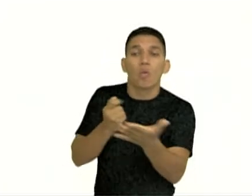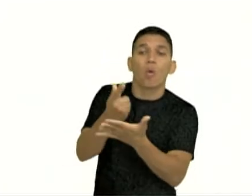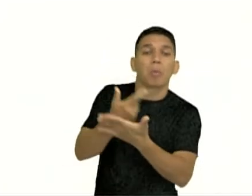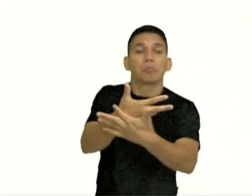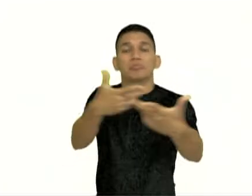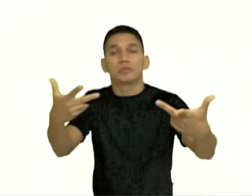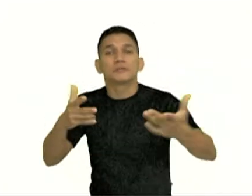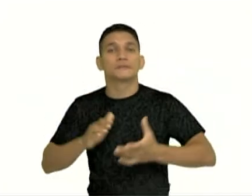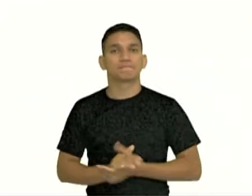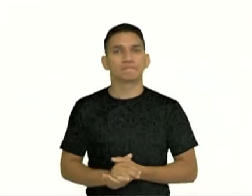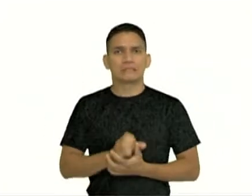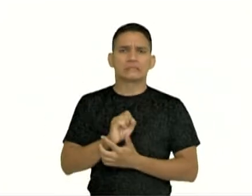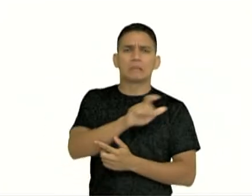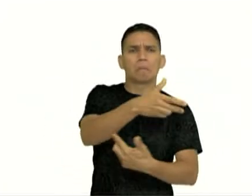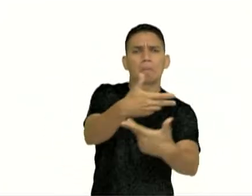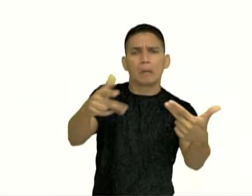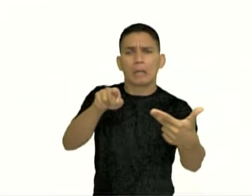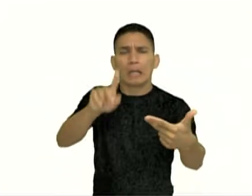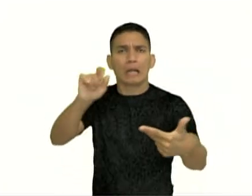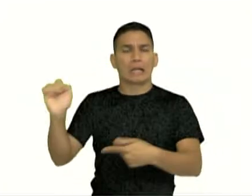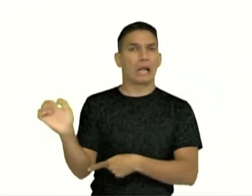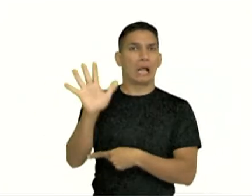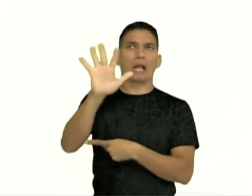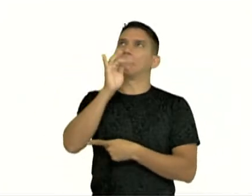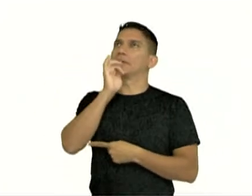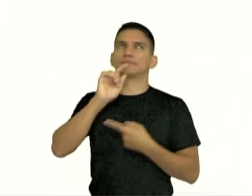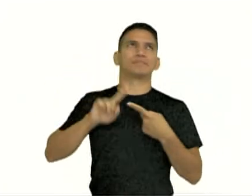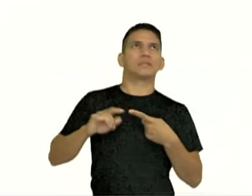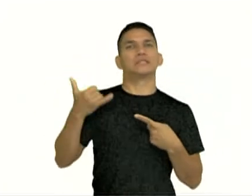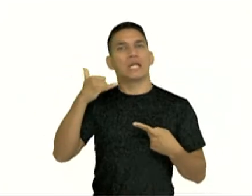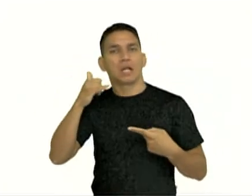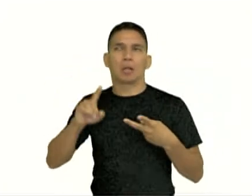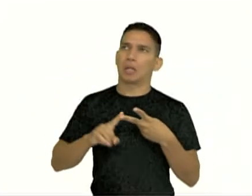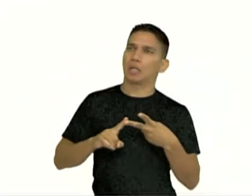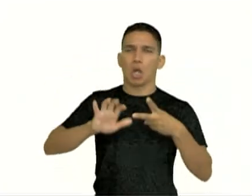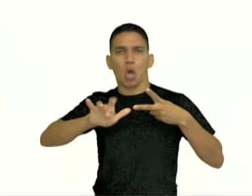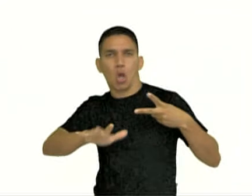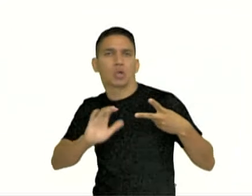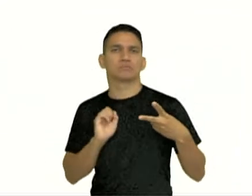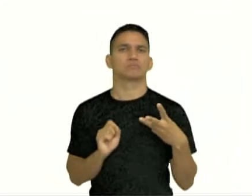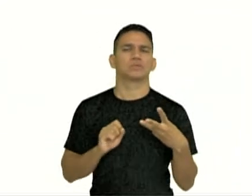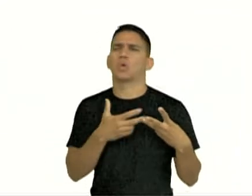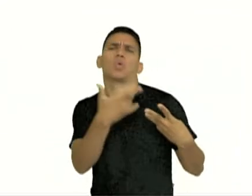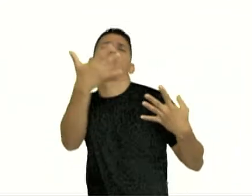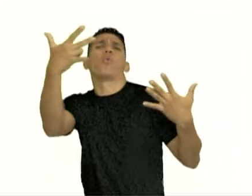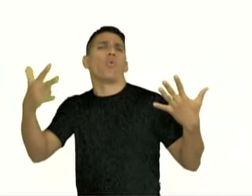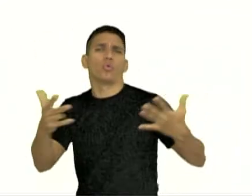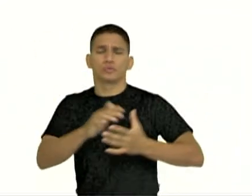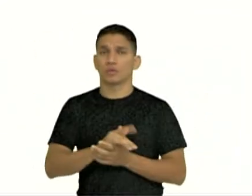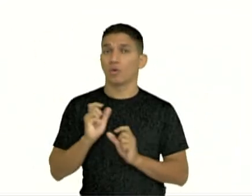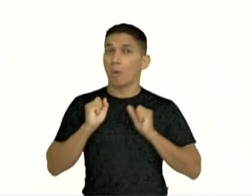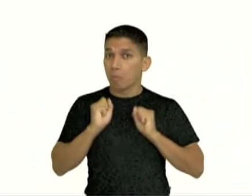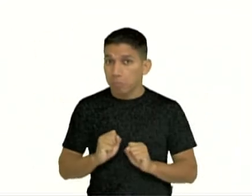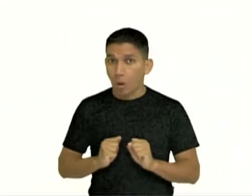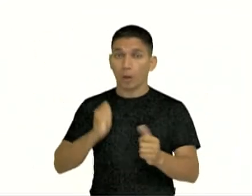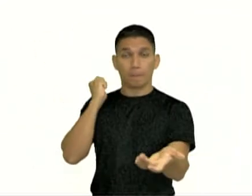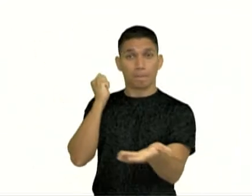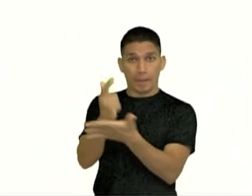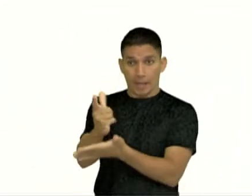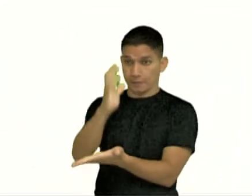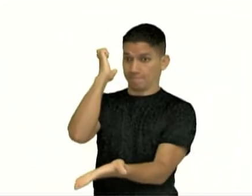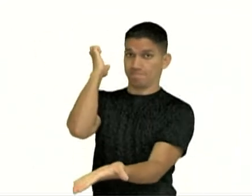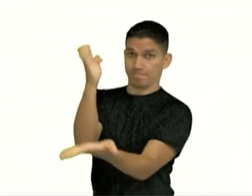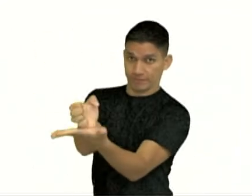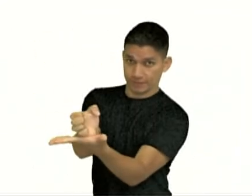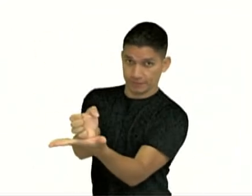de valor elevado, né, como um celular, um computador e assim sucessivamente, eles podem ser pagos, como a gente falou, à